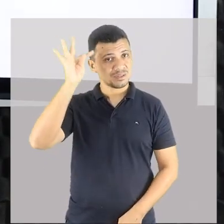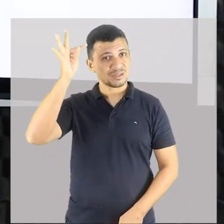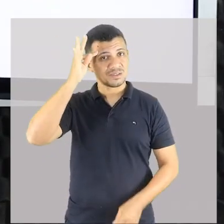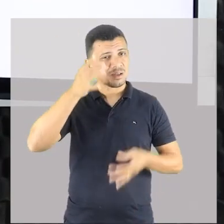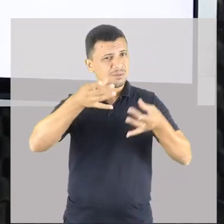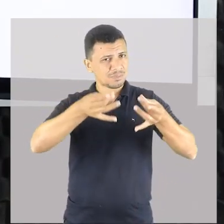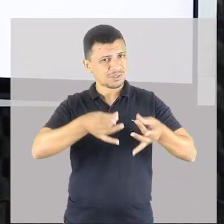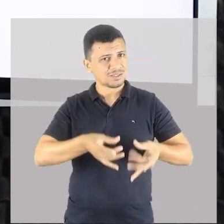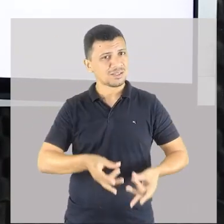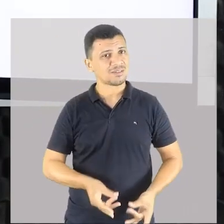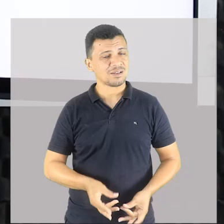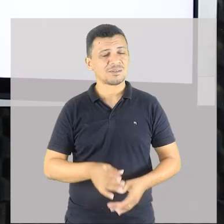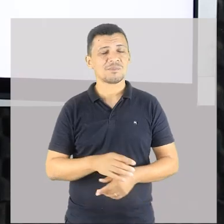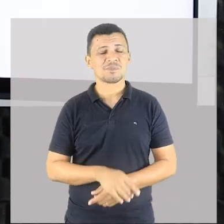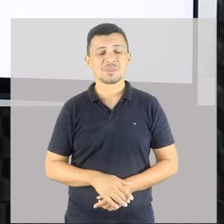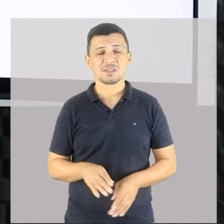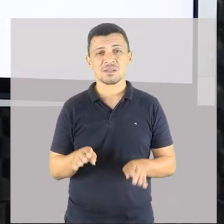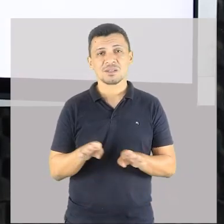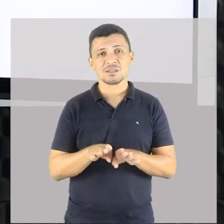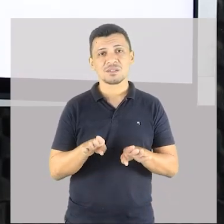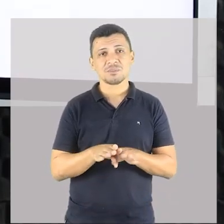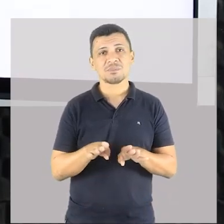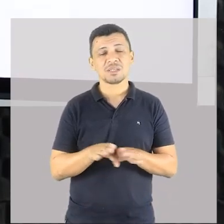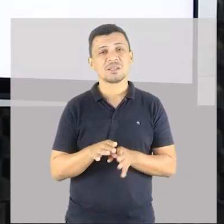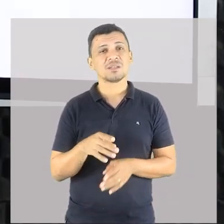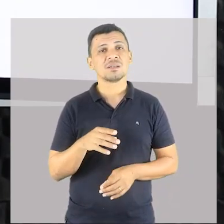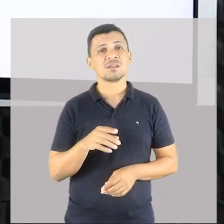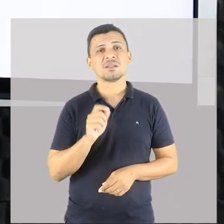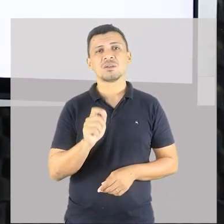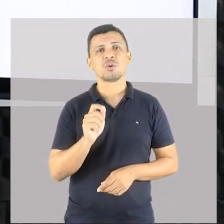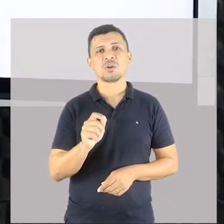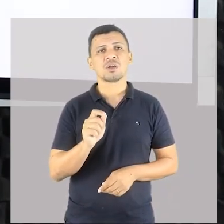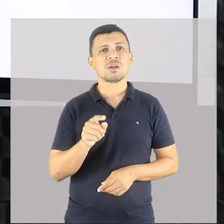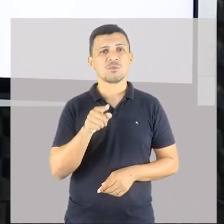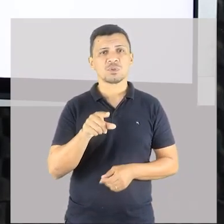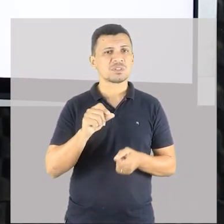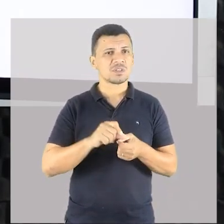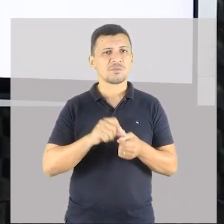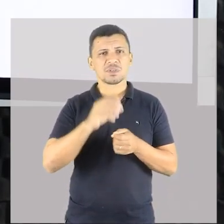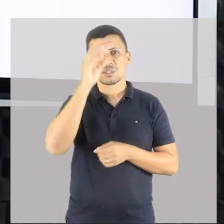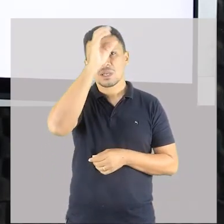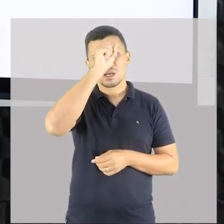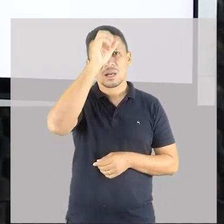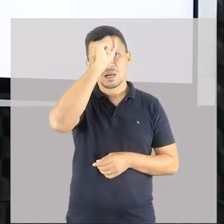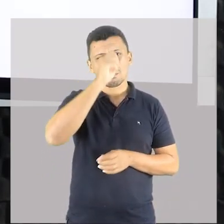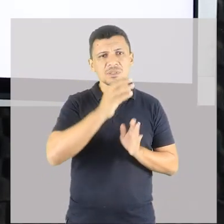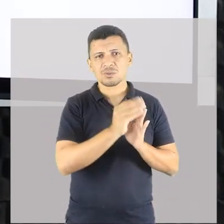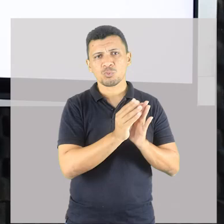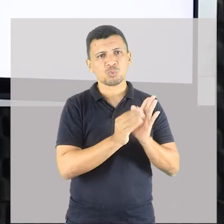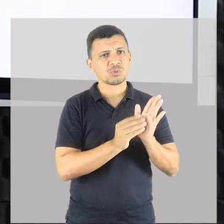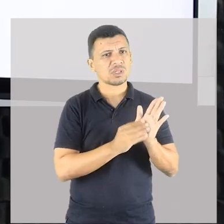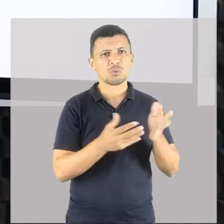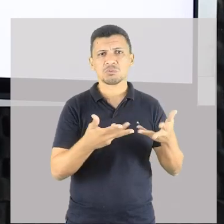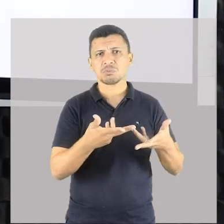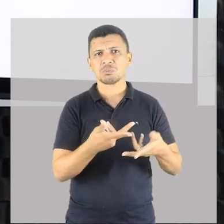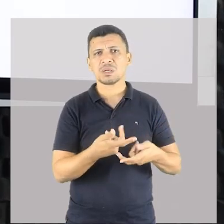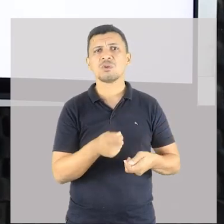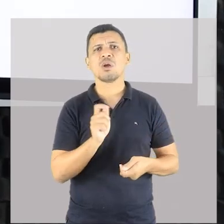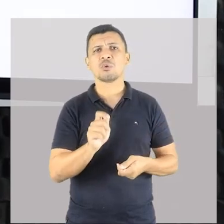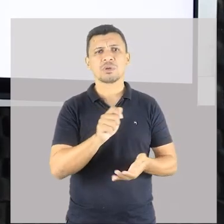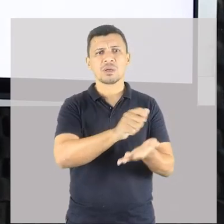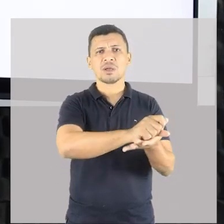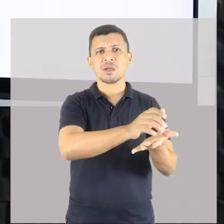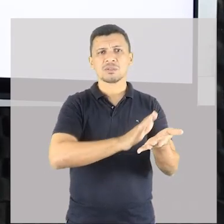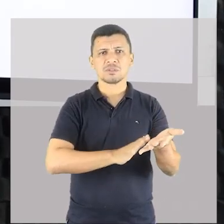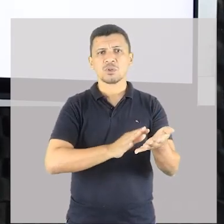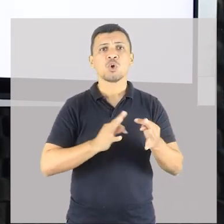que eu mostrei aqui para vocês. E também vocês vão ter algo que vai fazer você fixar mais esse conteúdo, que são os exercícios. Os exercícios estão